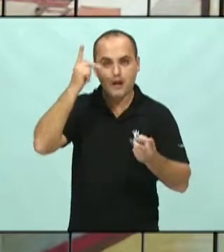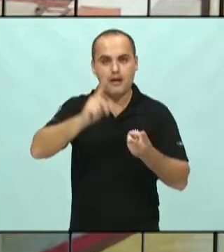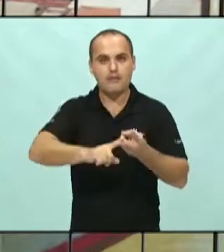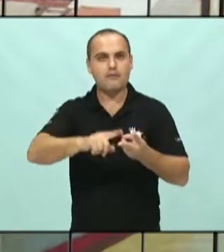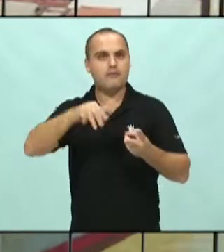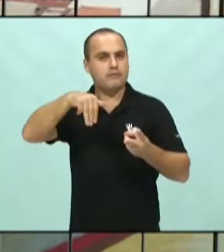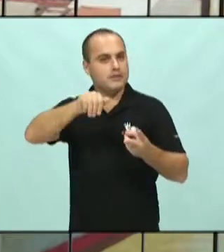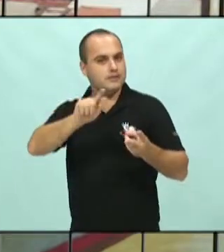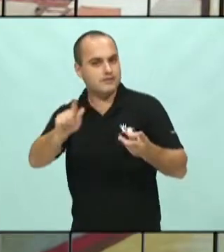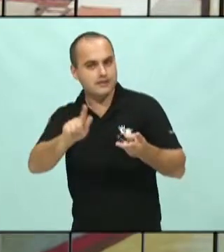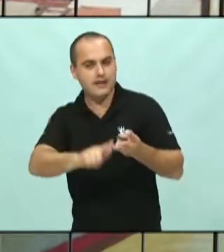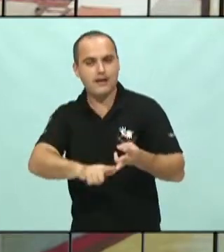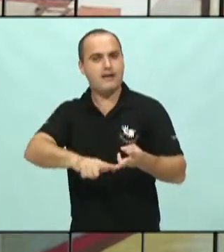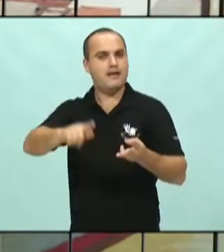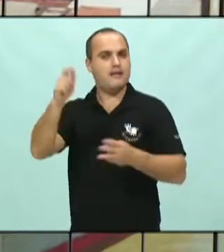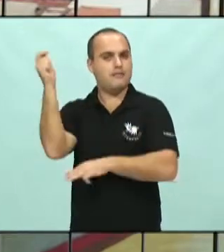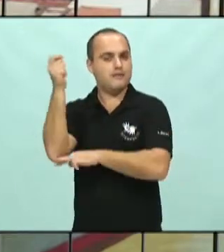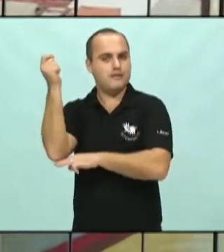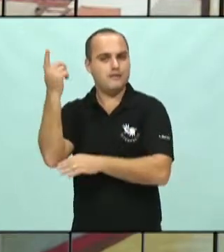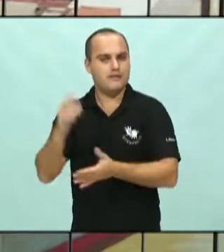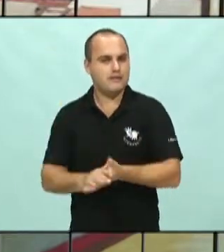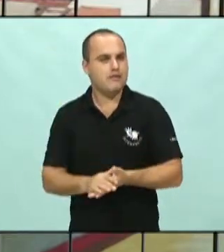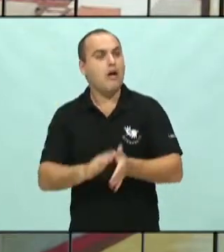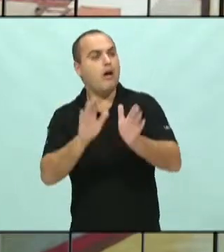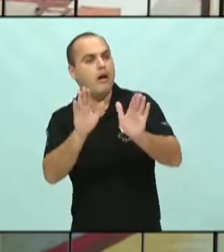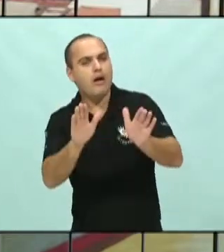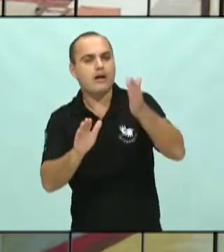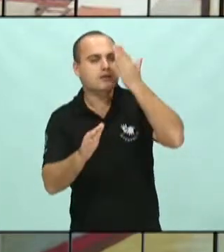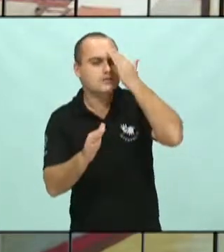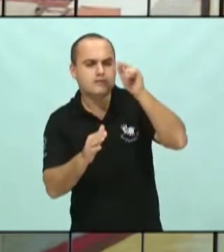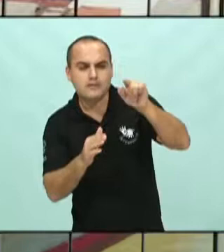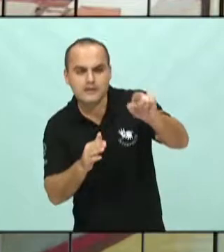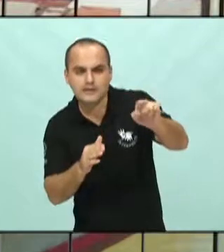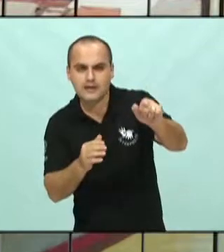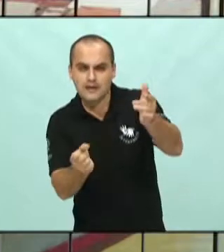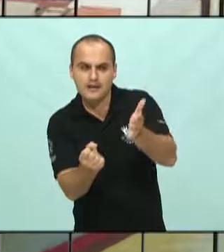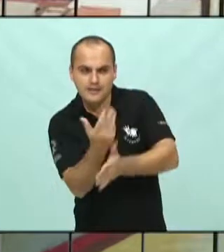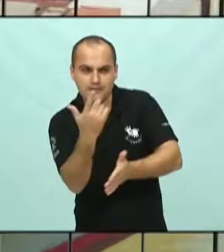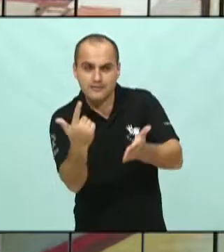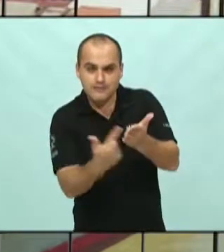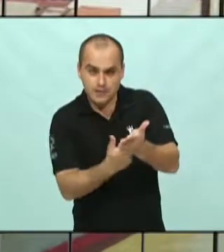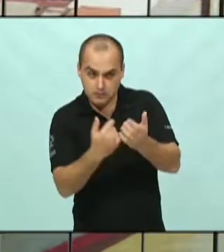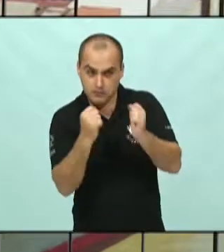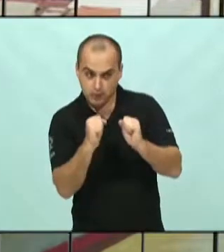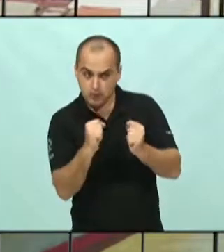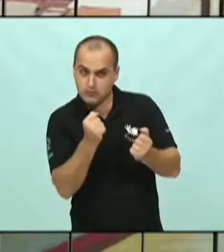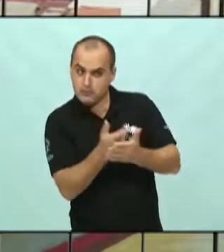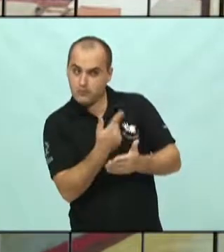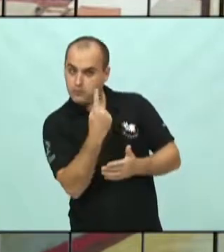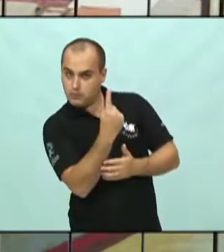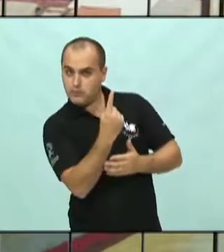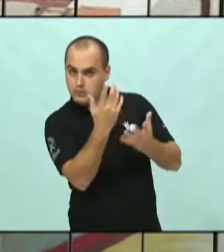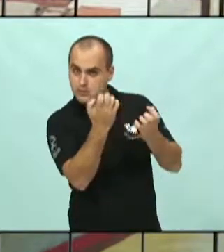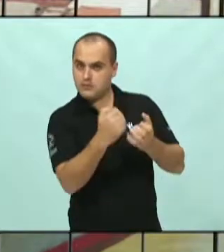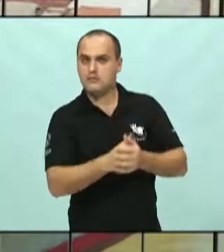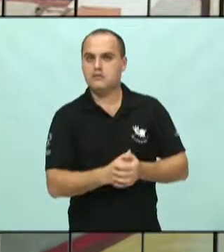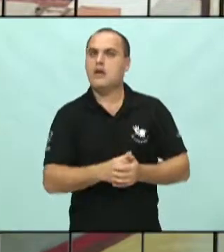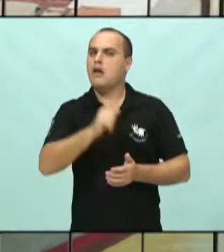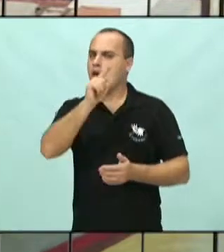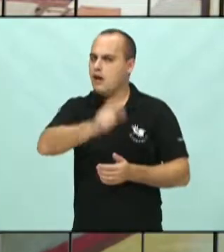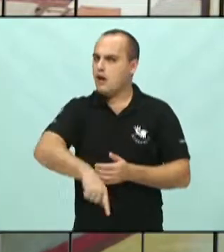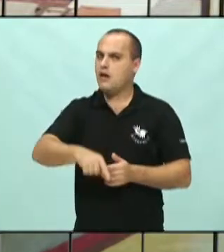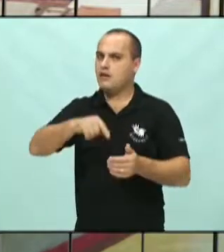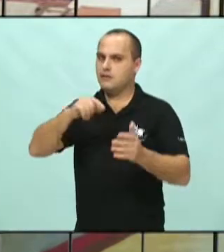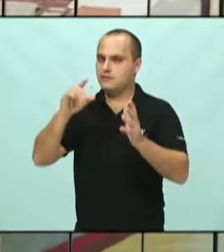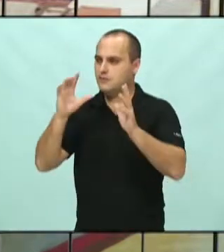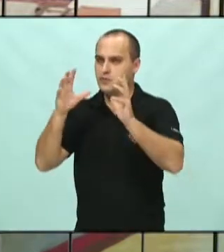Minas Gerais, soube que você lançou um livro do Marcílio, gostaria de ter um. Então, realmente é um clube conhecido no Brasil todo, aí no meio do